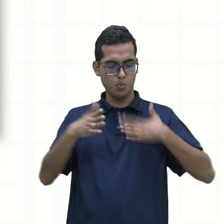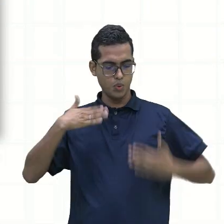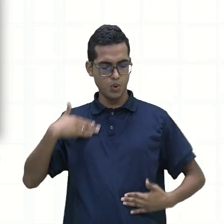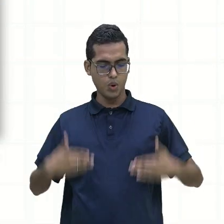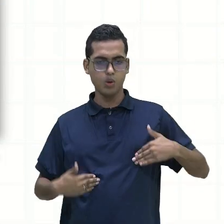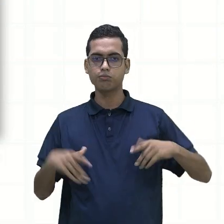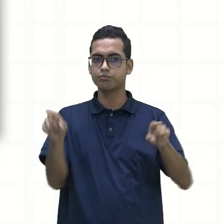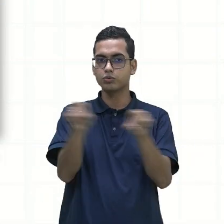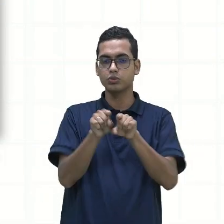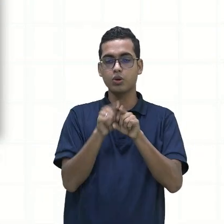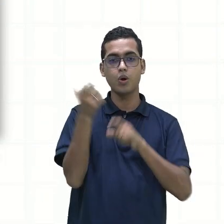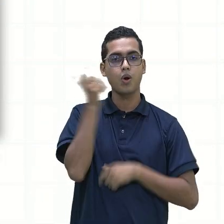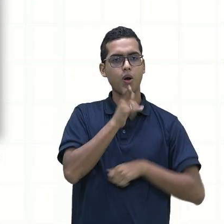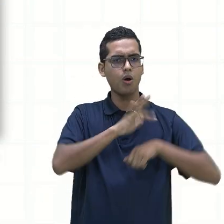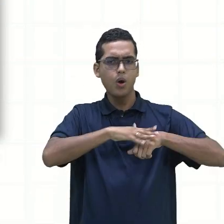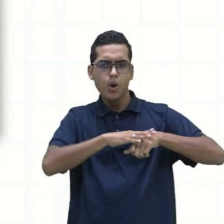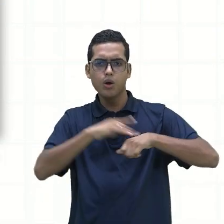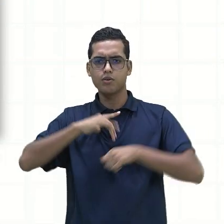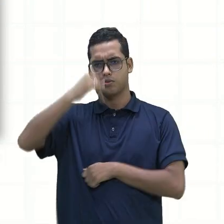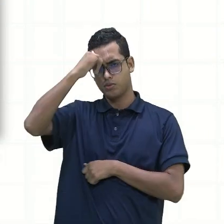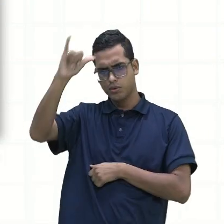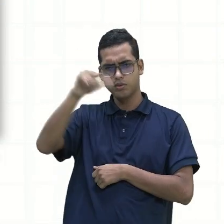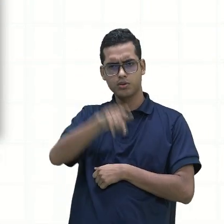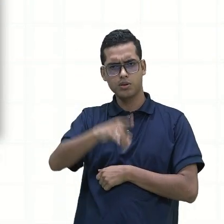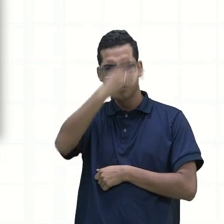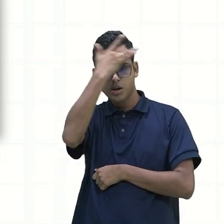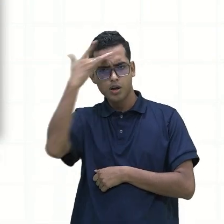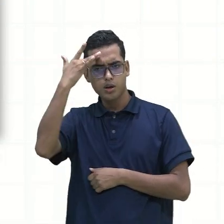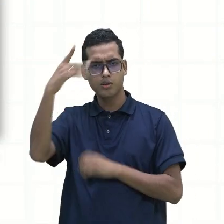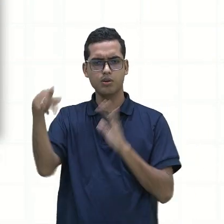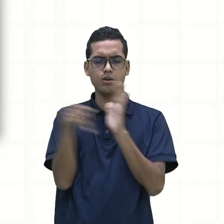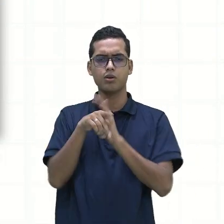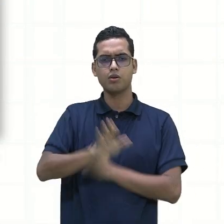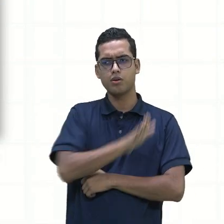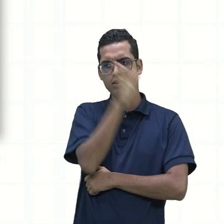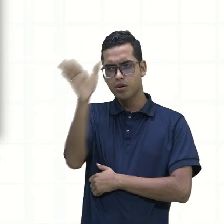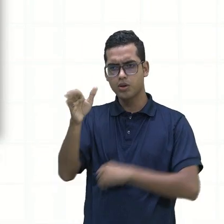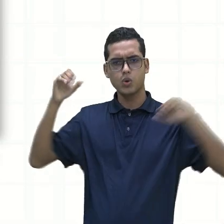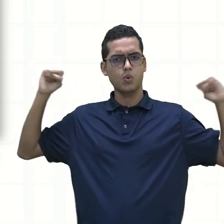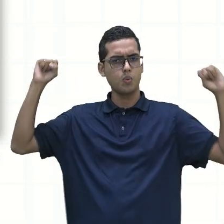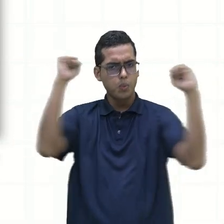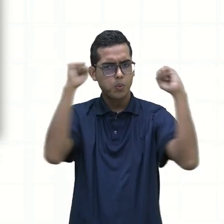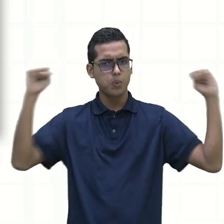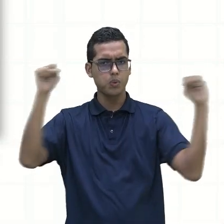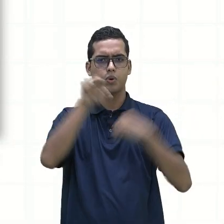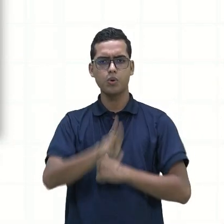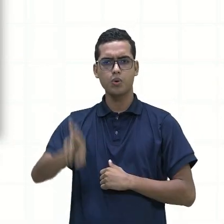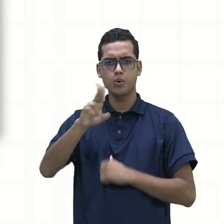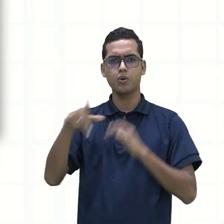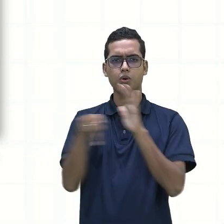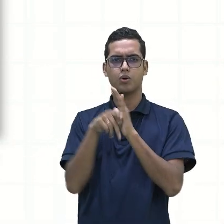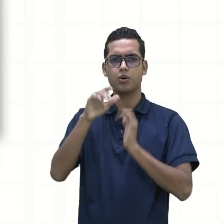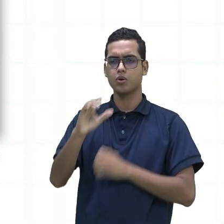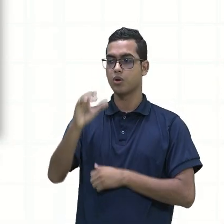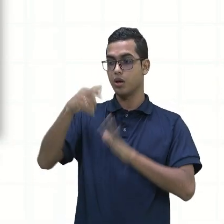até mesmo o pessoal que faz academia, né, ele é utilizado como pré-treino